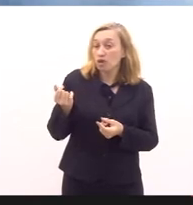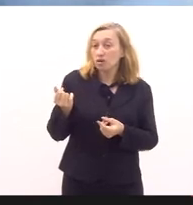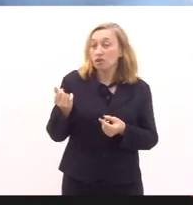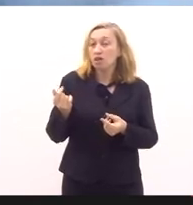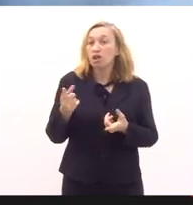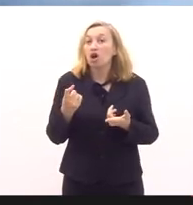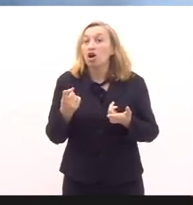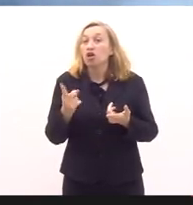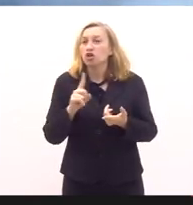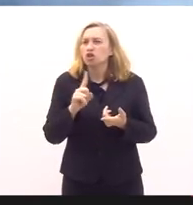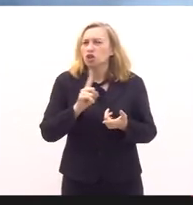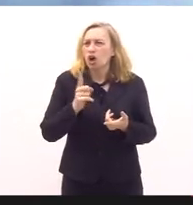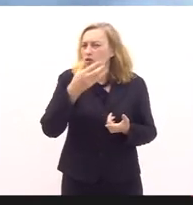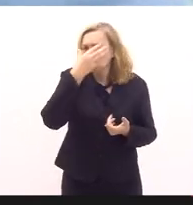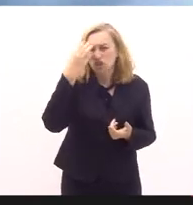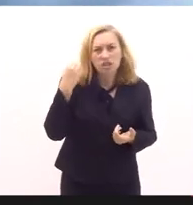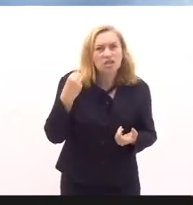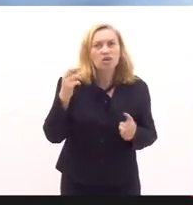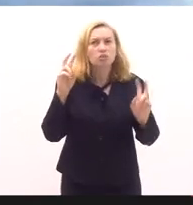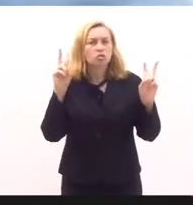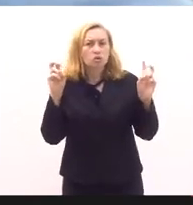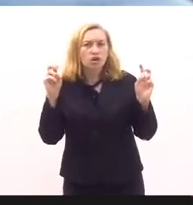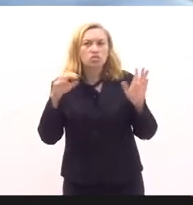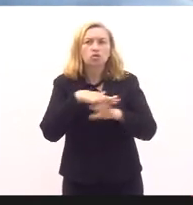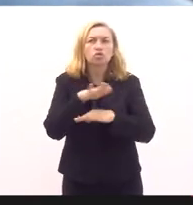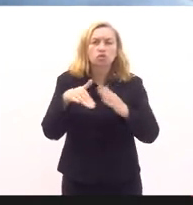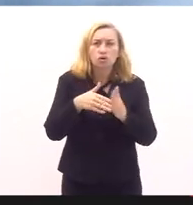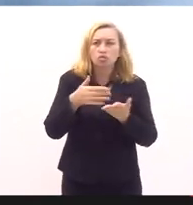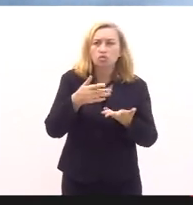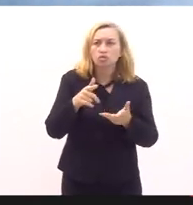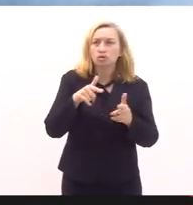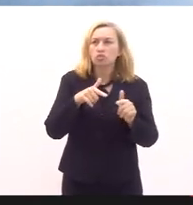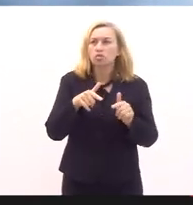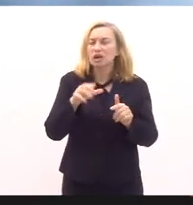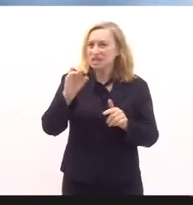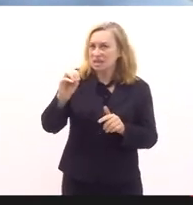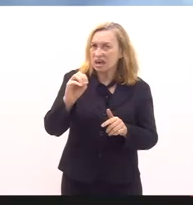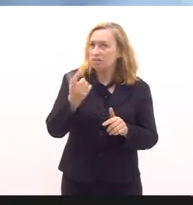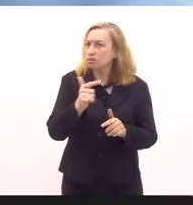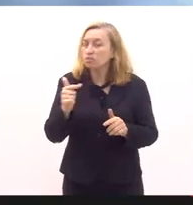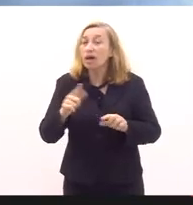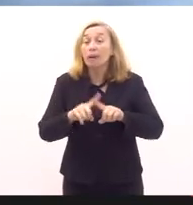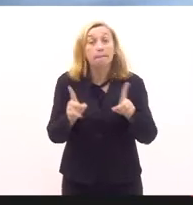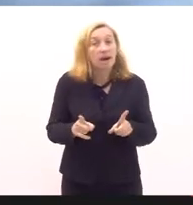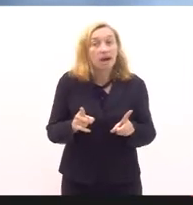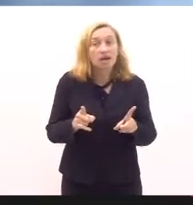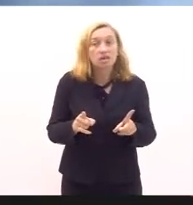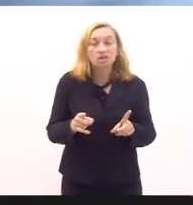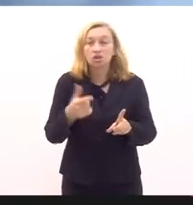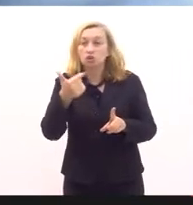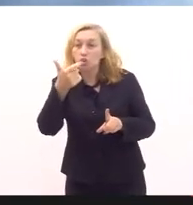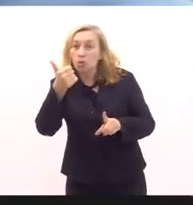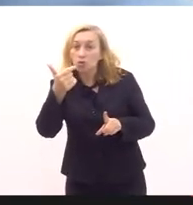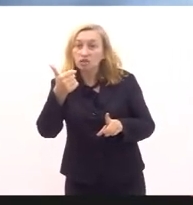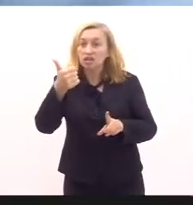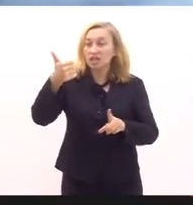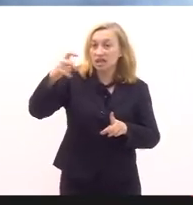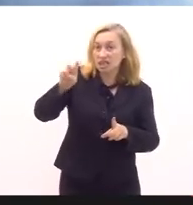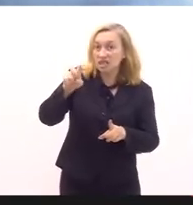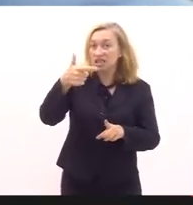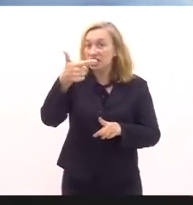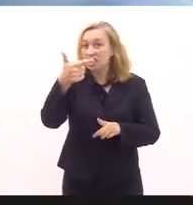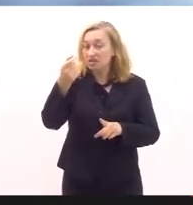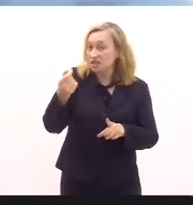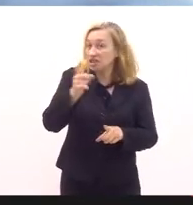somos esquecidos das situações de todos. Zero não existe, mas também não tem 12, nem 15, nem